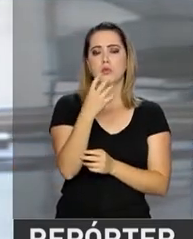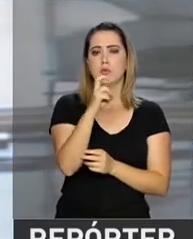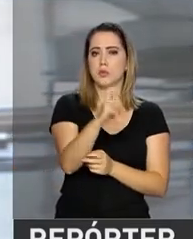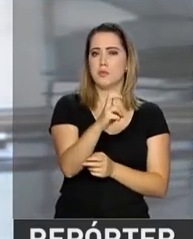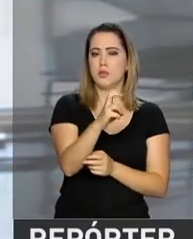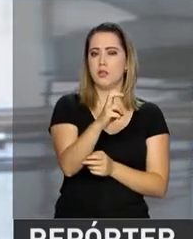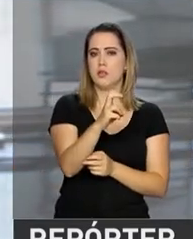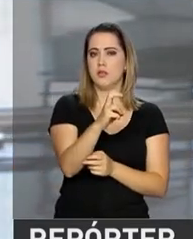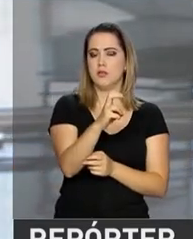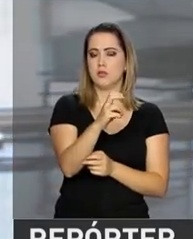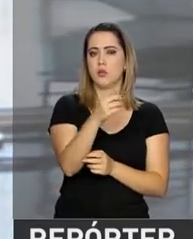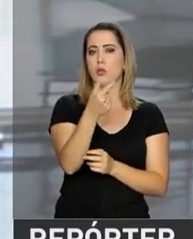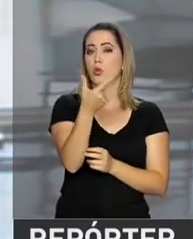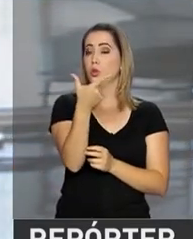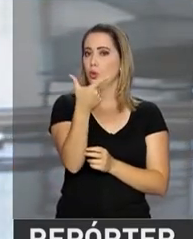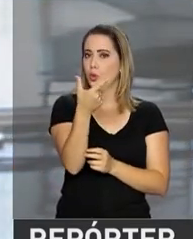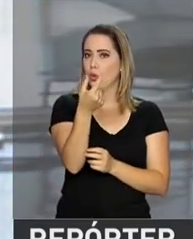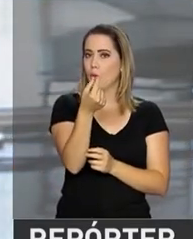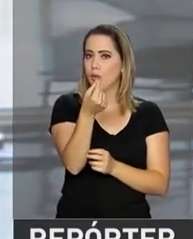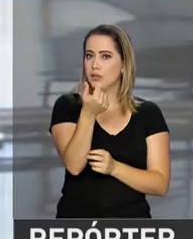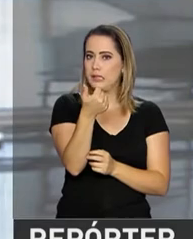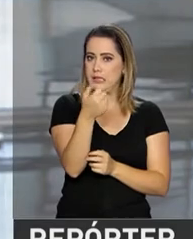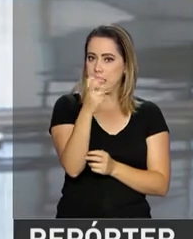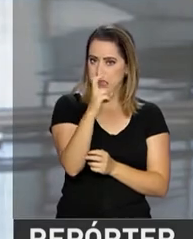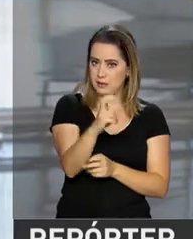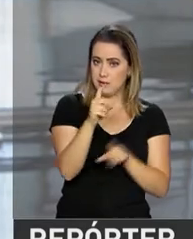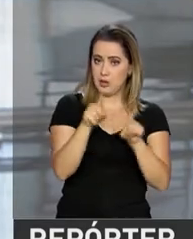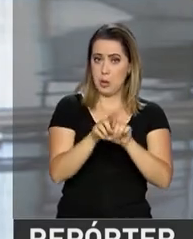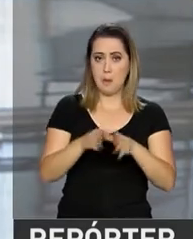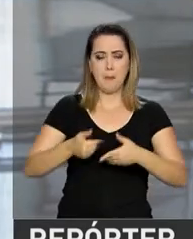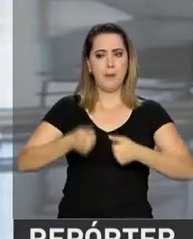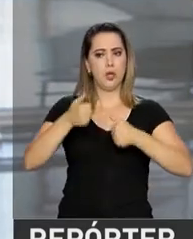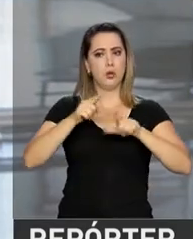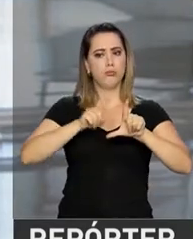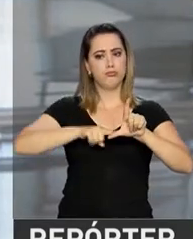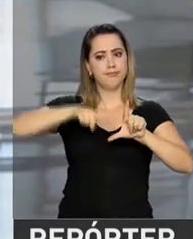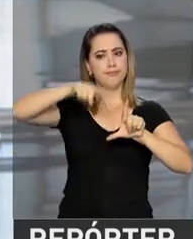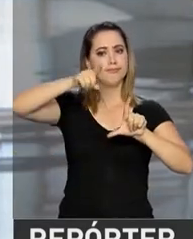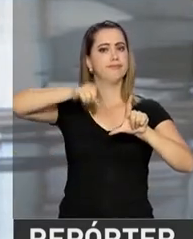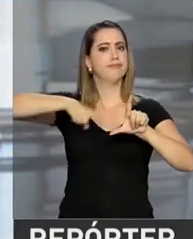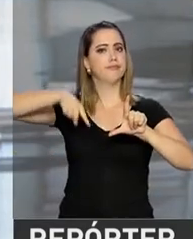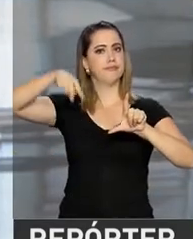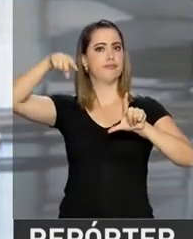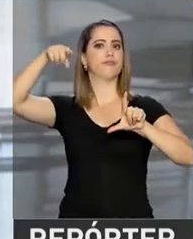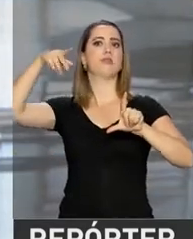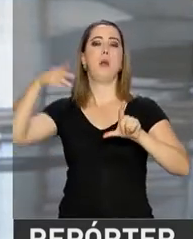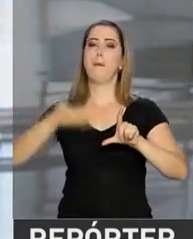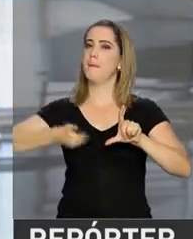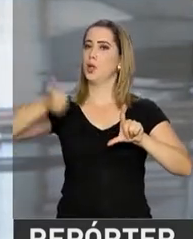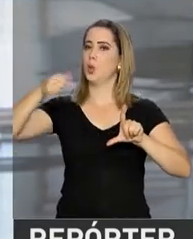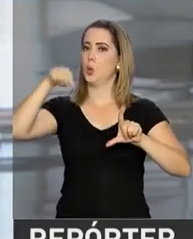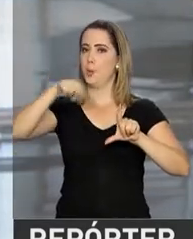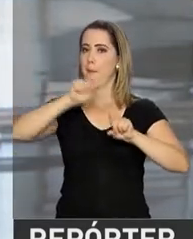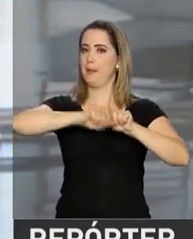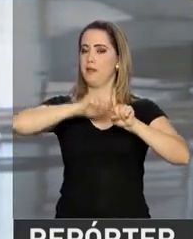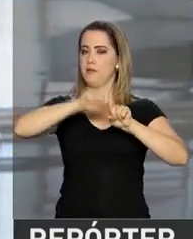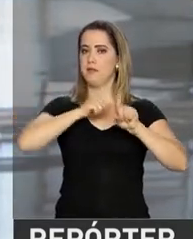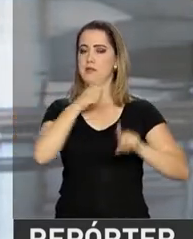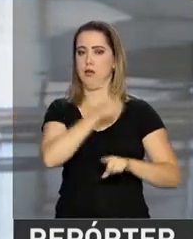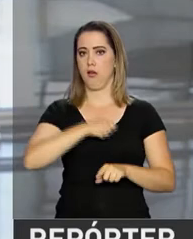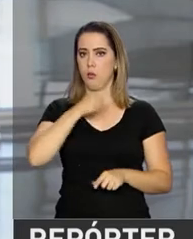variação mensal da receita em arrecadação de impostos em 2017 e um fato positivo